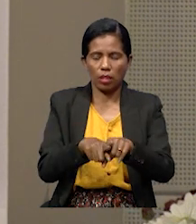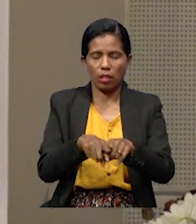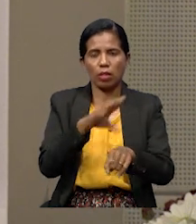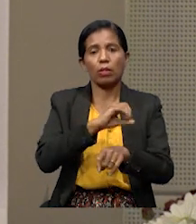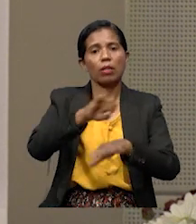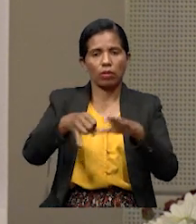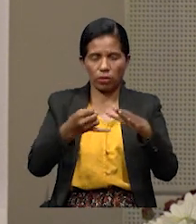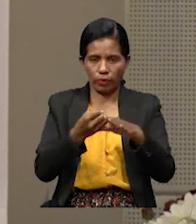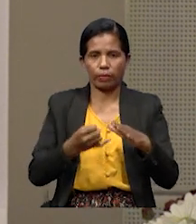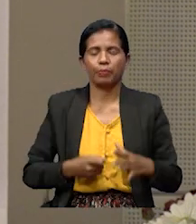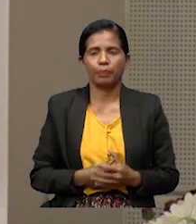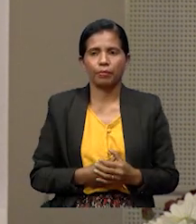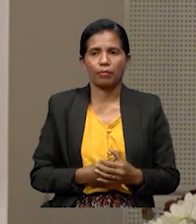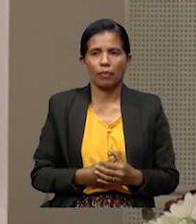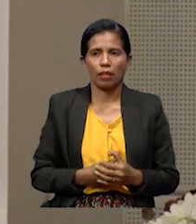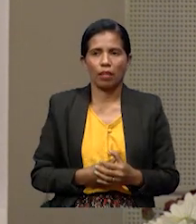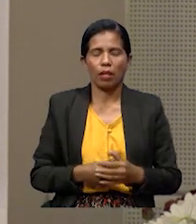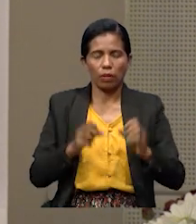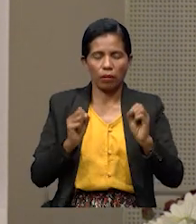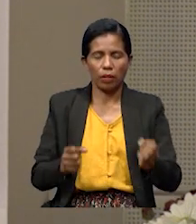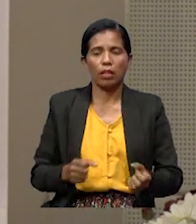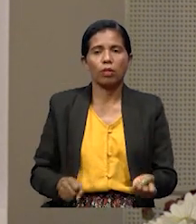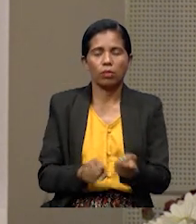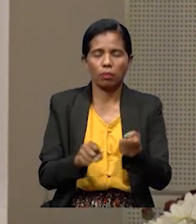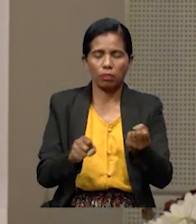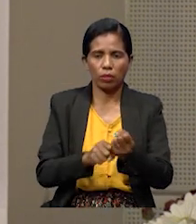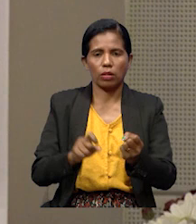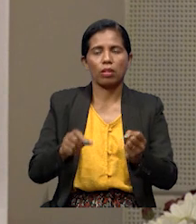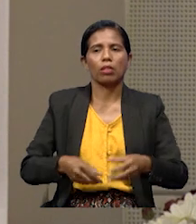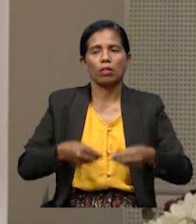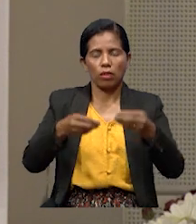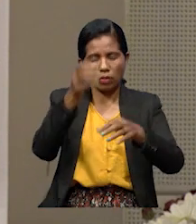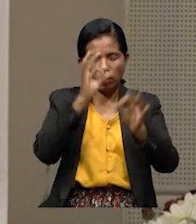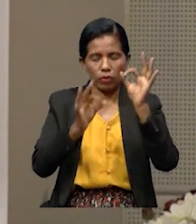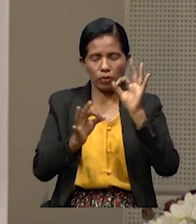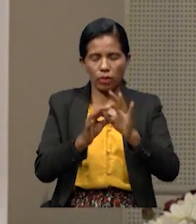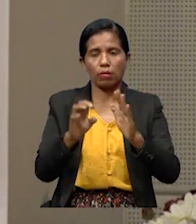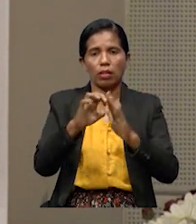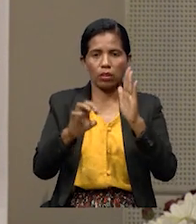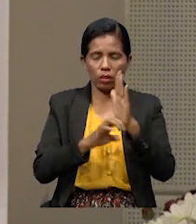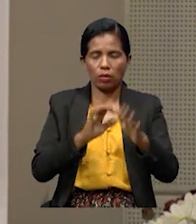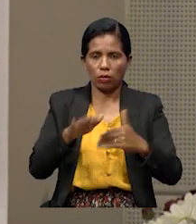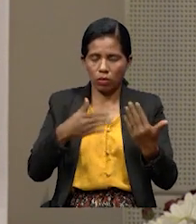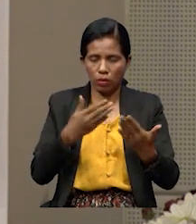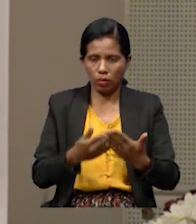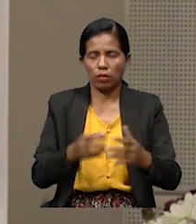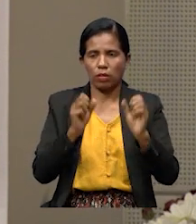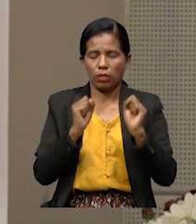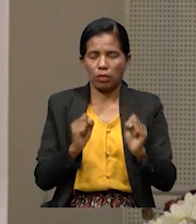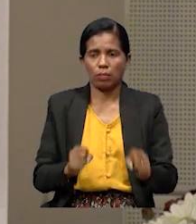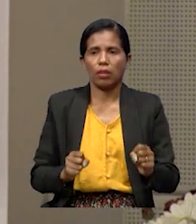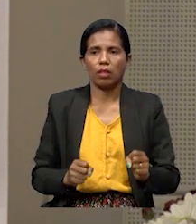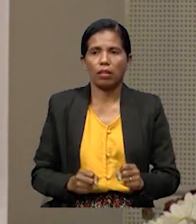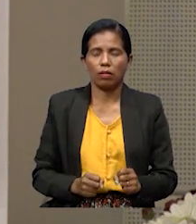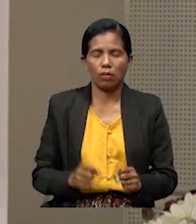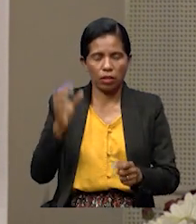inclusiva. O empenho que se reforça na confiança depositada junto da nova secretária